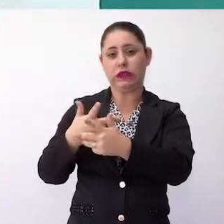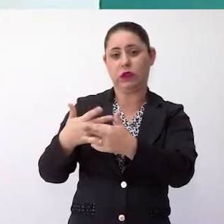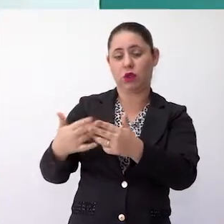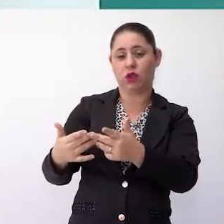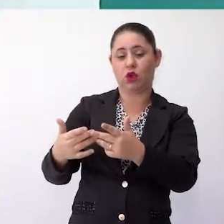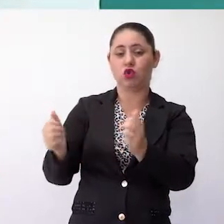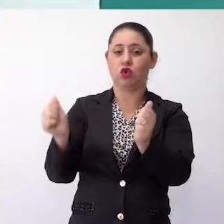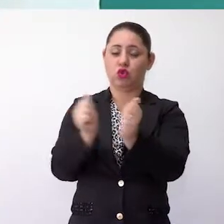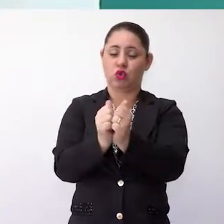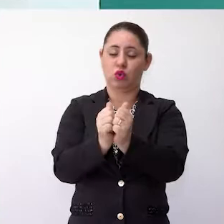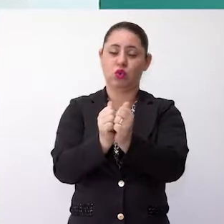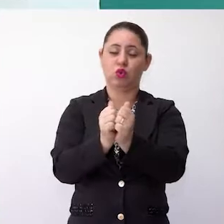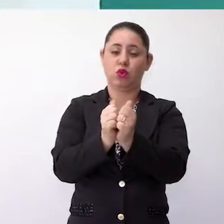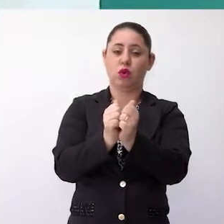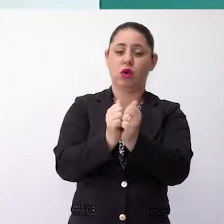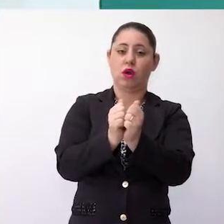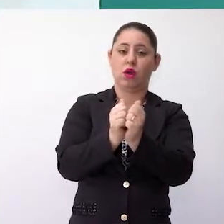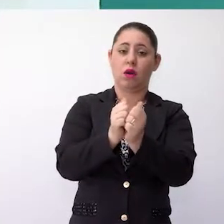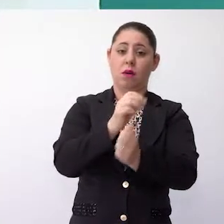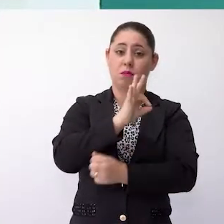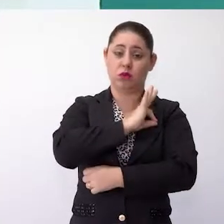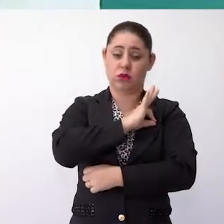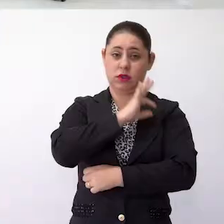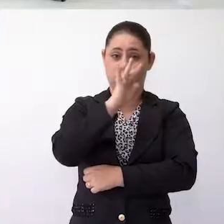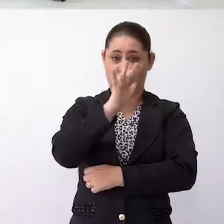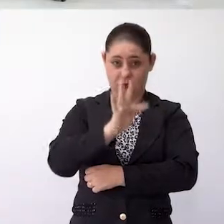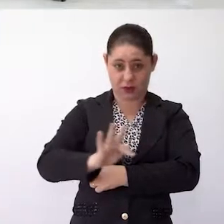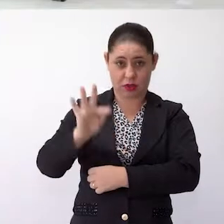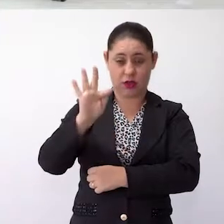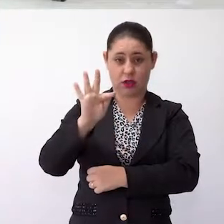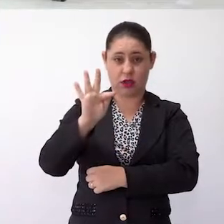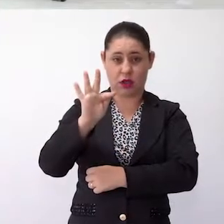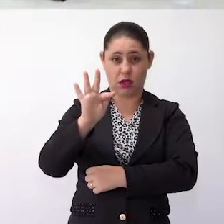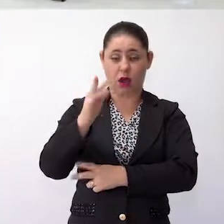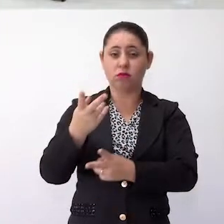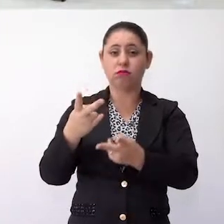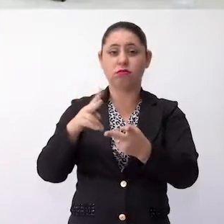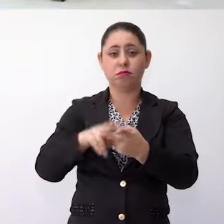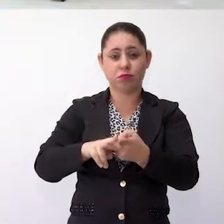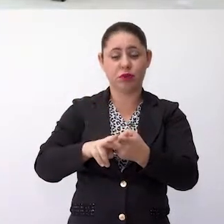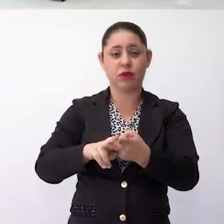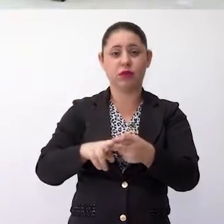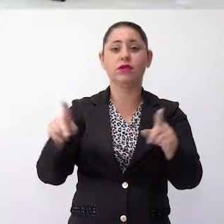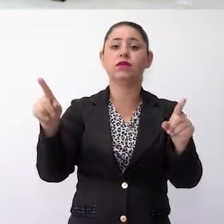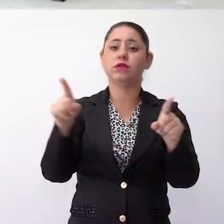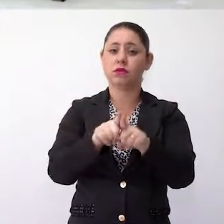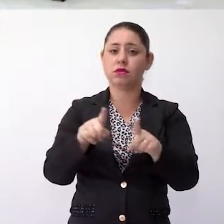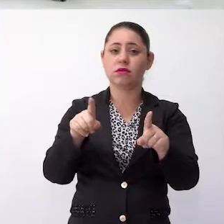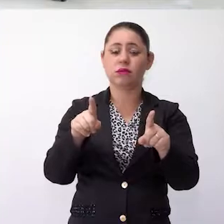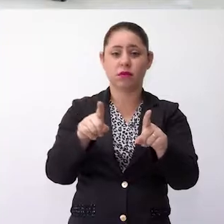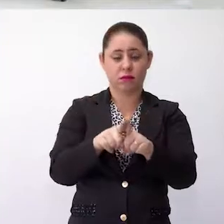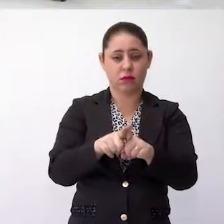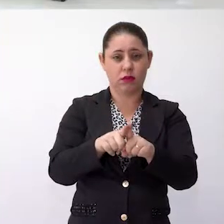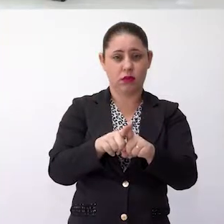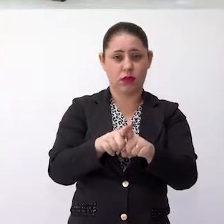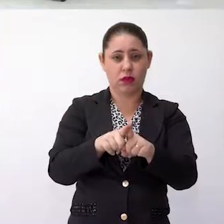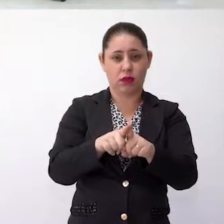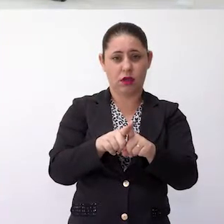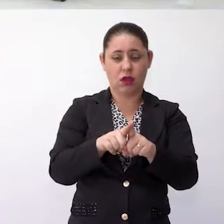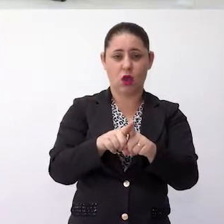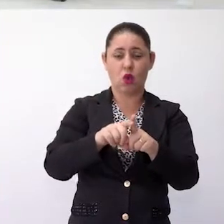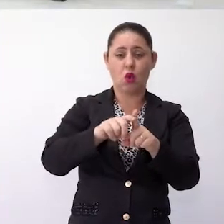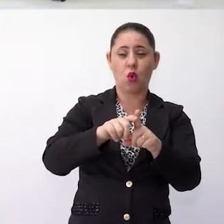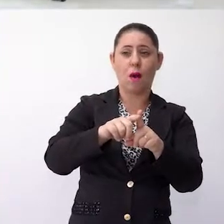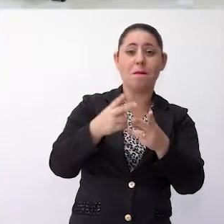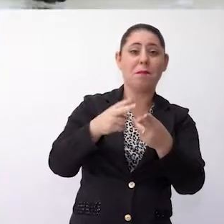a Polícia Federal, que é competente para esse crime, a gente apreende e libera,